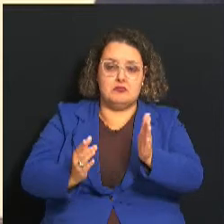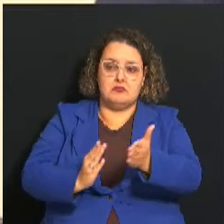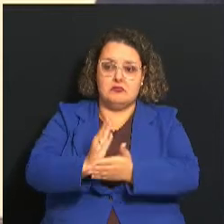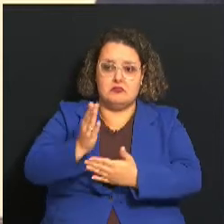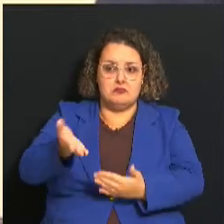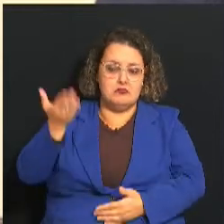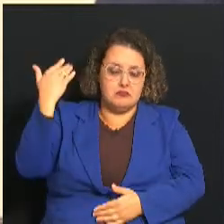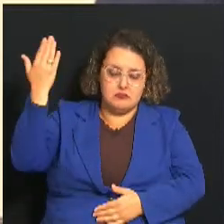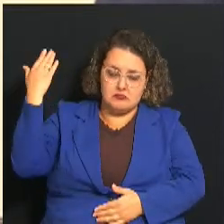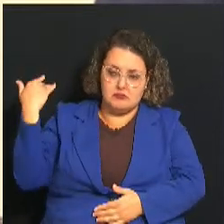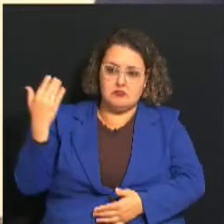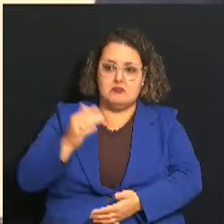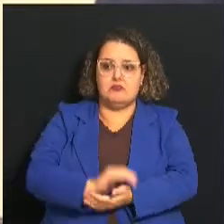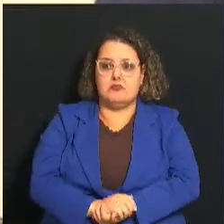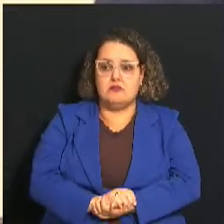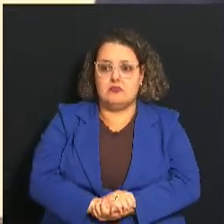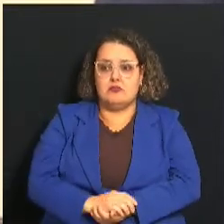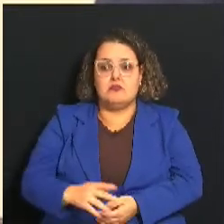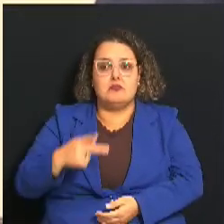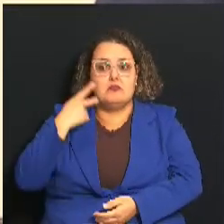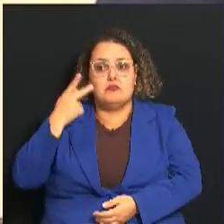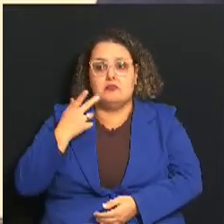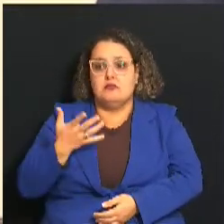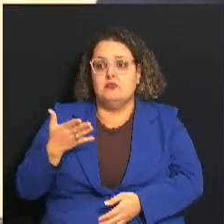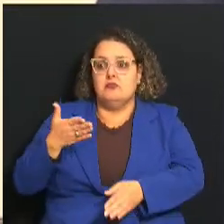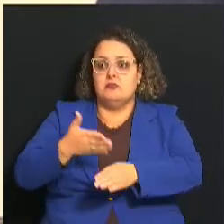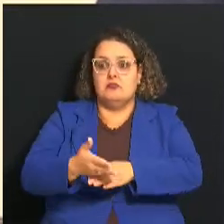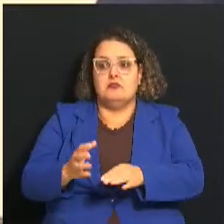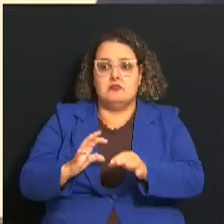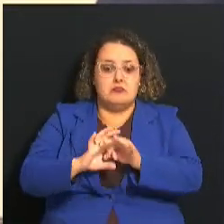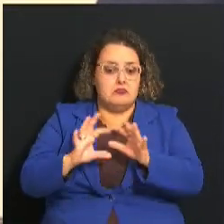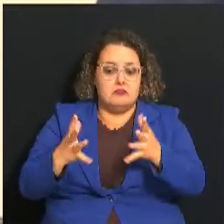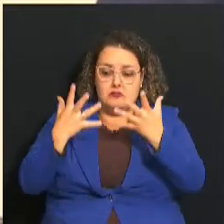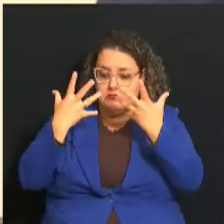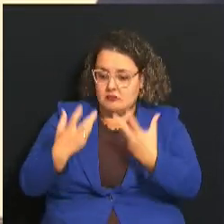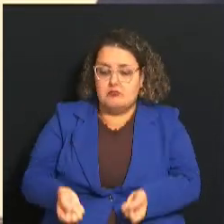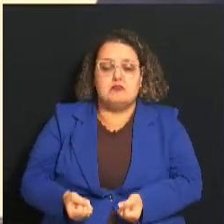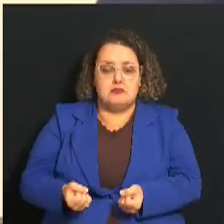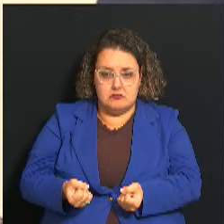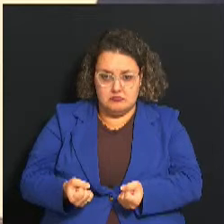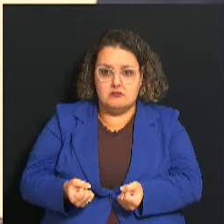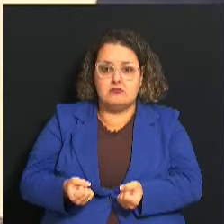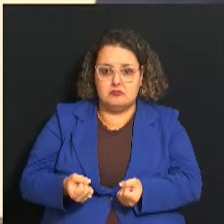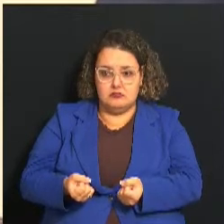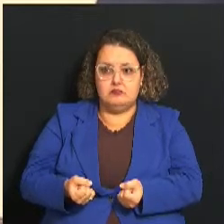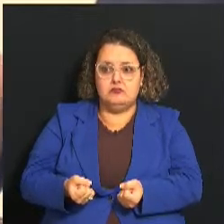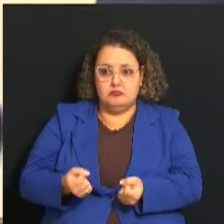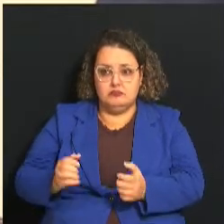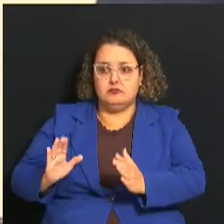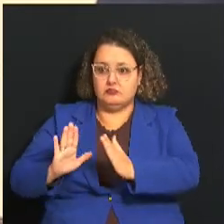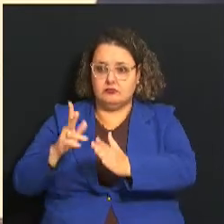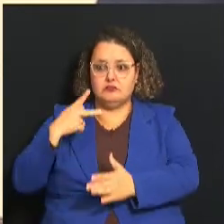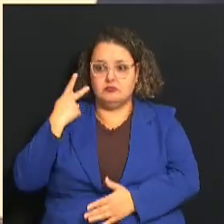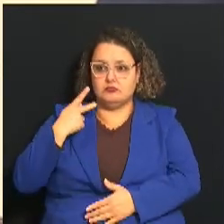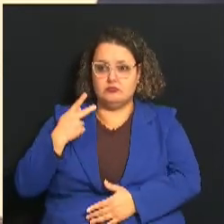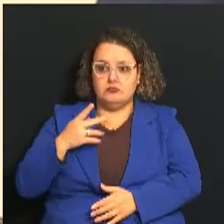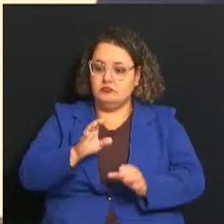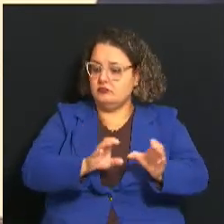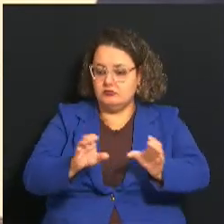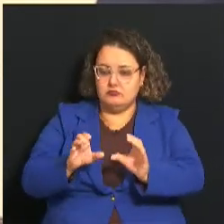vereador que quiser participar, ele é automaticamente aceito. A frente não pode, nem a